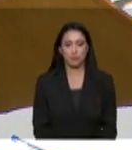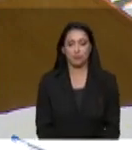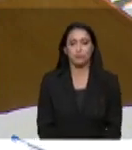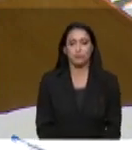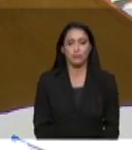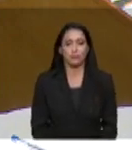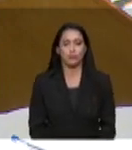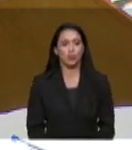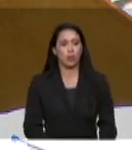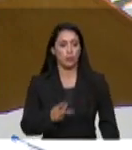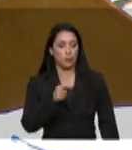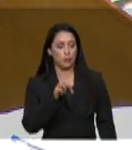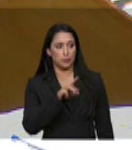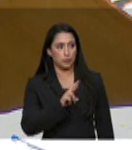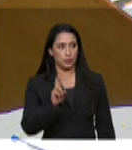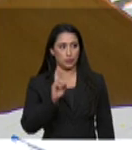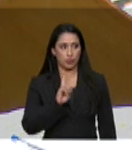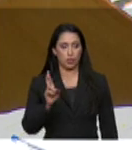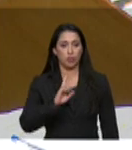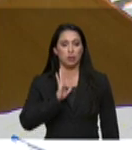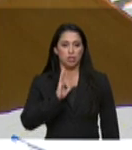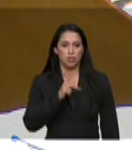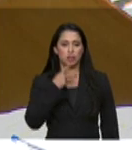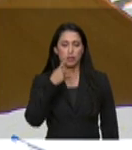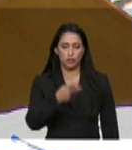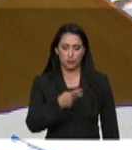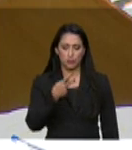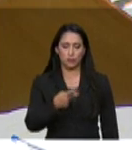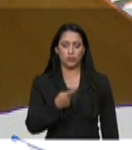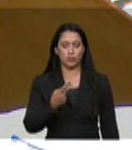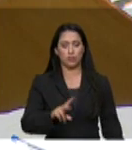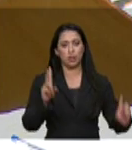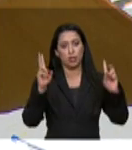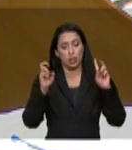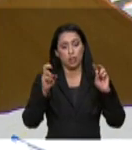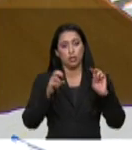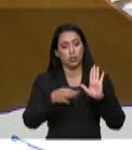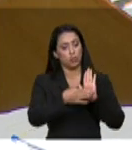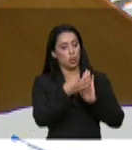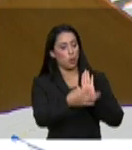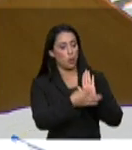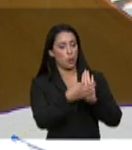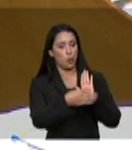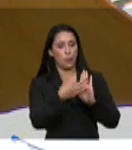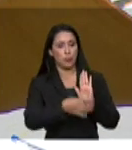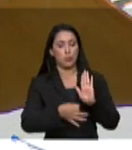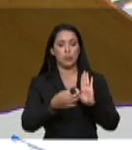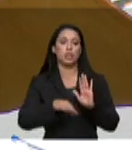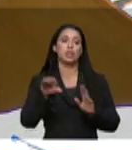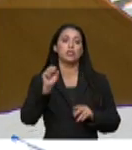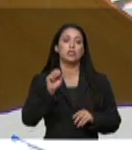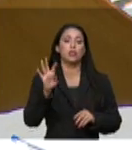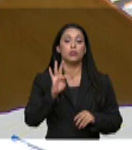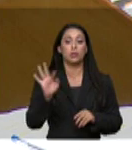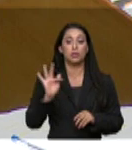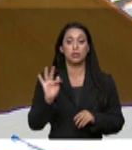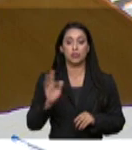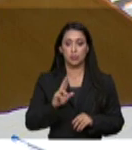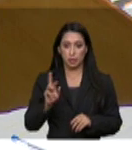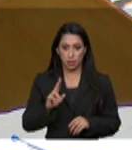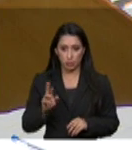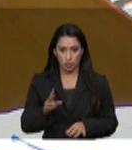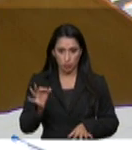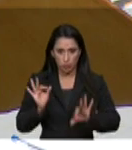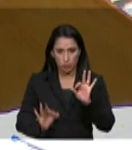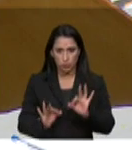e alega que o procurador-geral da República já se manifestou a respeito enviando aparecer a esta Suprema corte para que